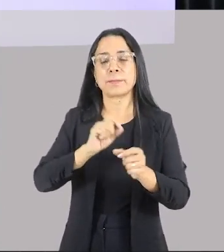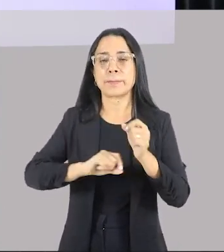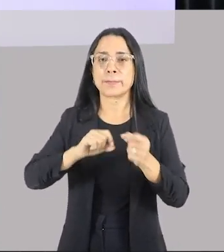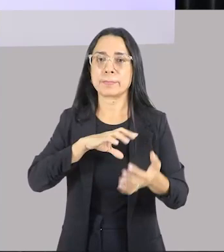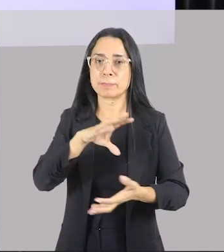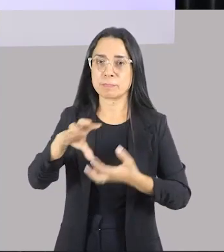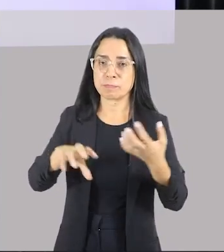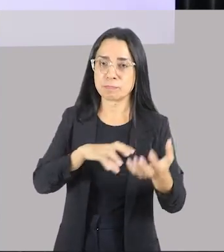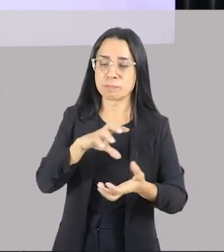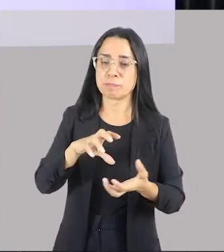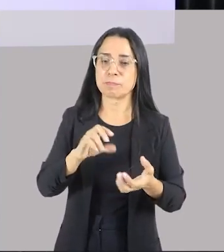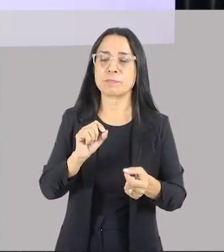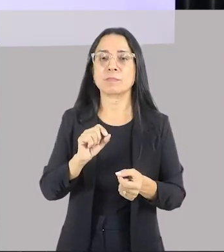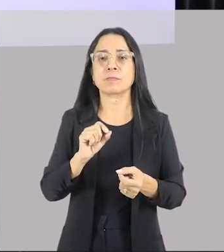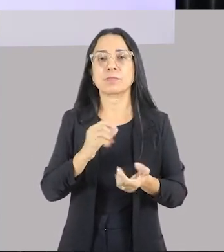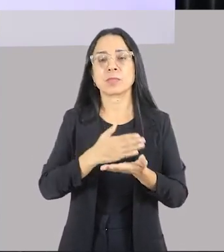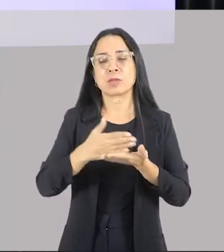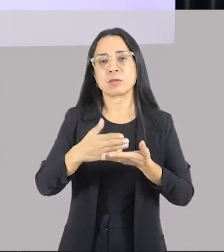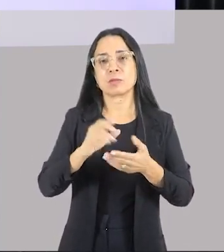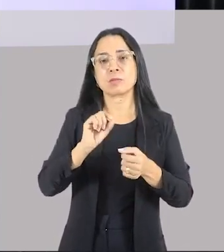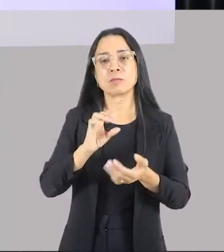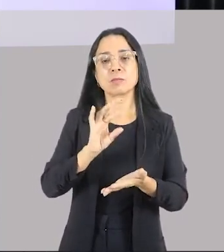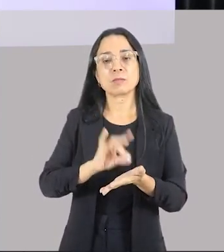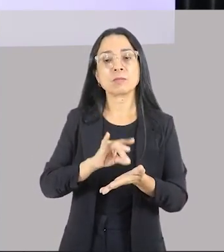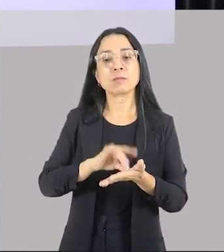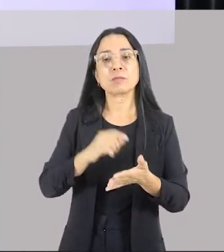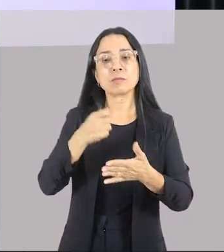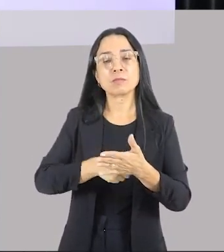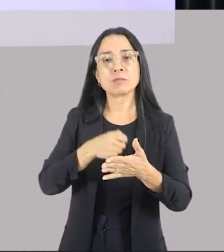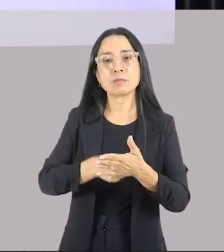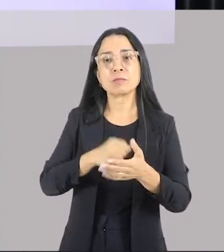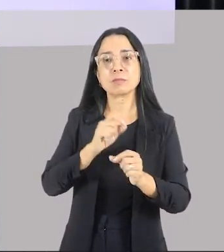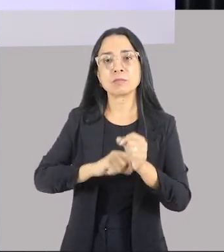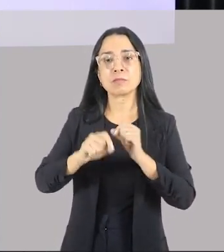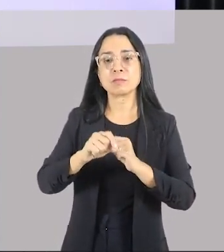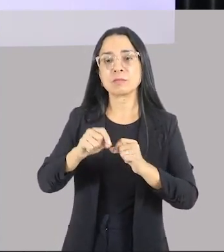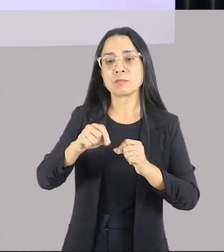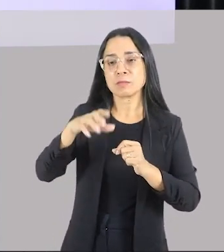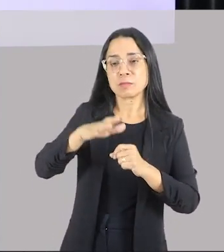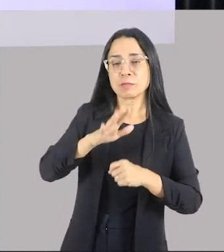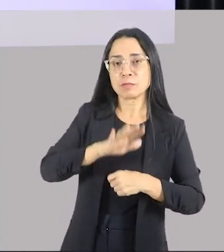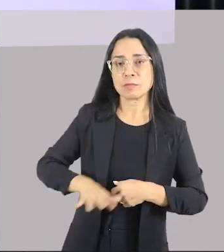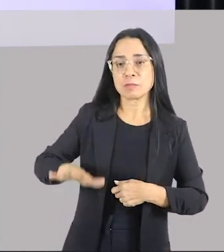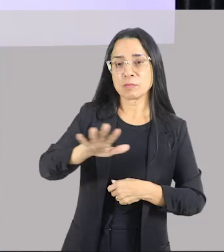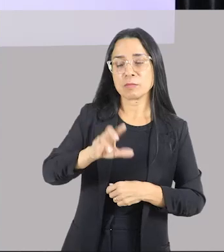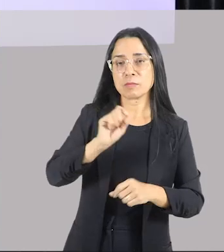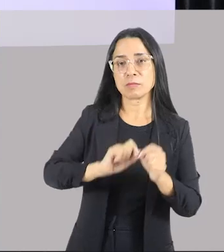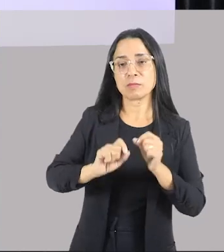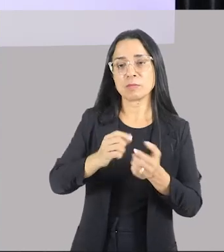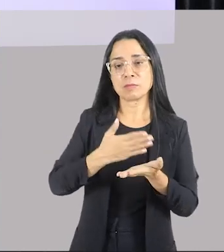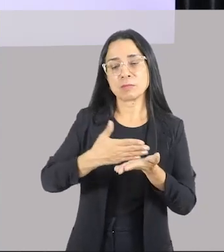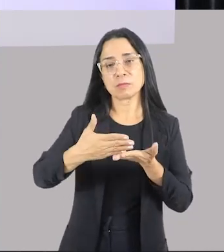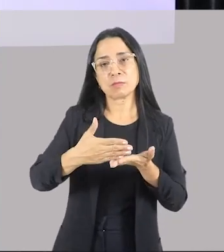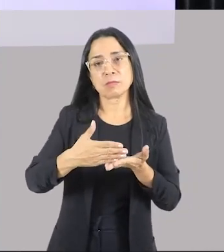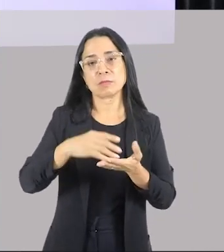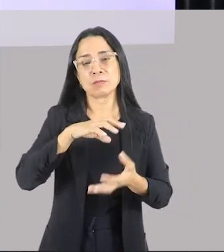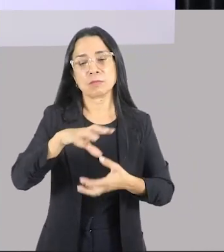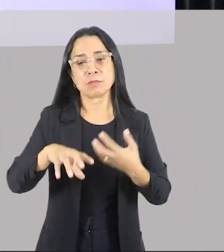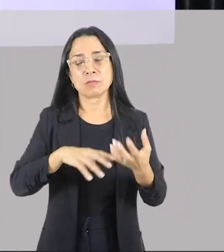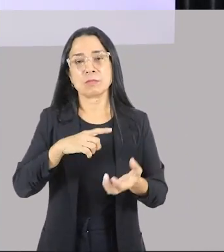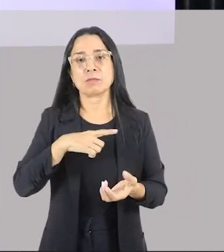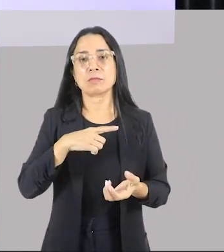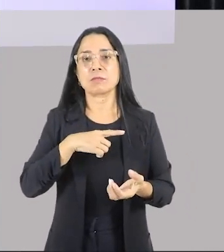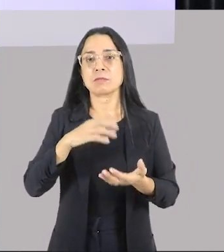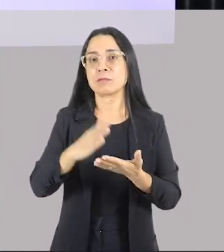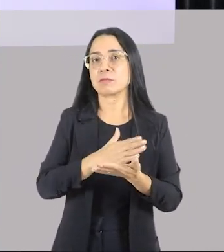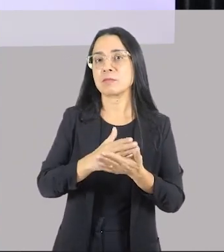greves, começam a exatamente se tentar colocar dentro desse cenário, né, de tentar, a partir da greve, ter algum